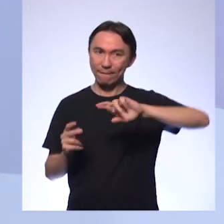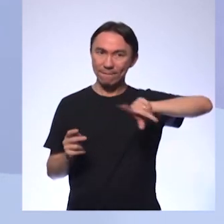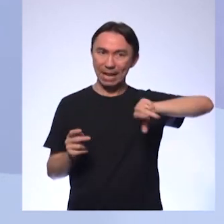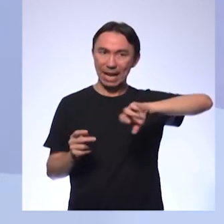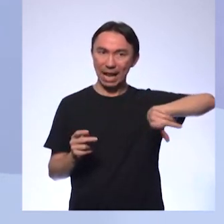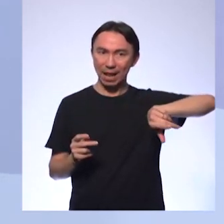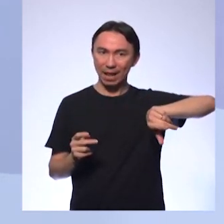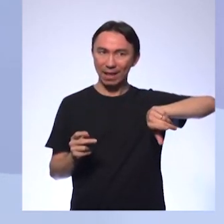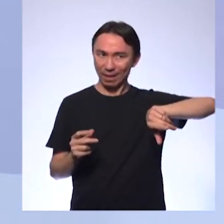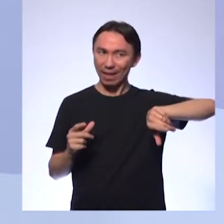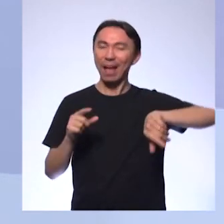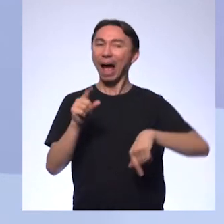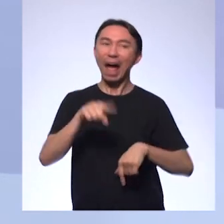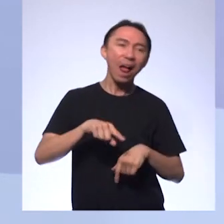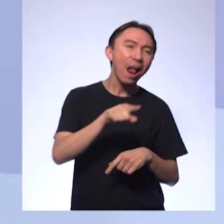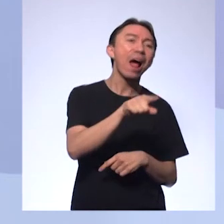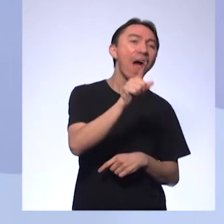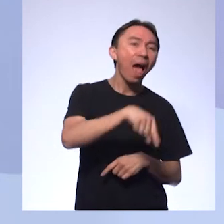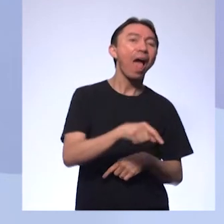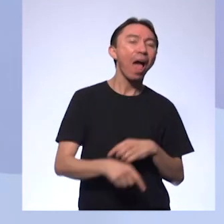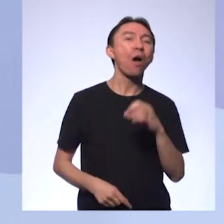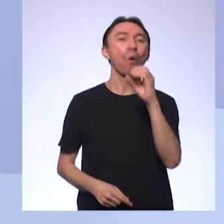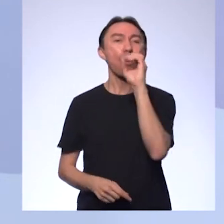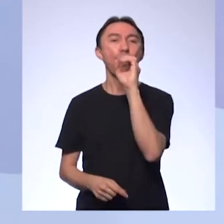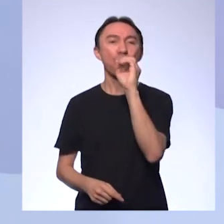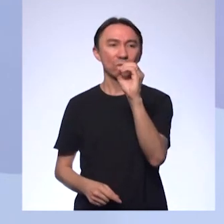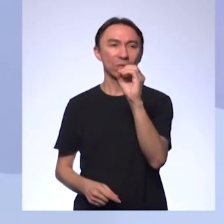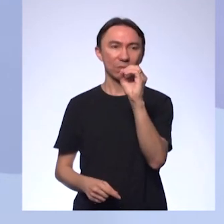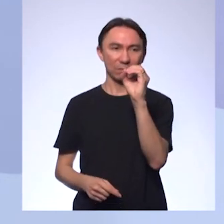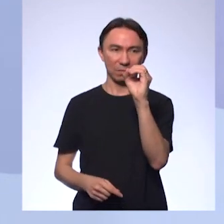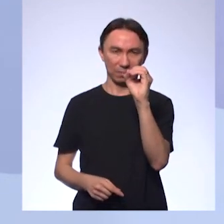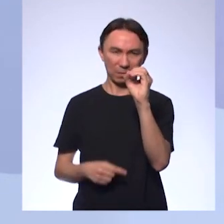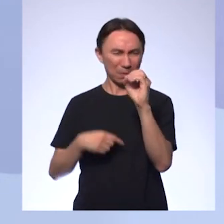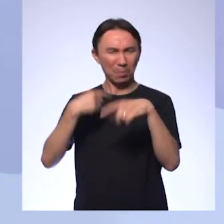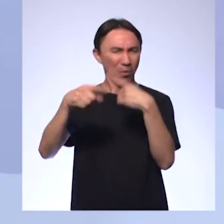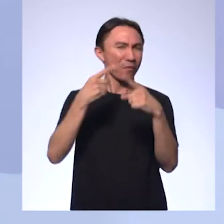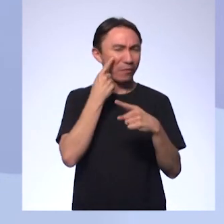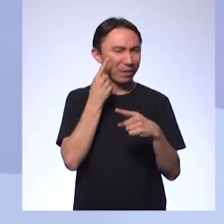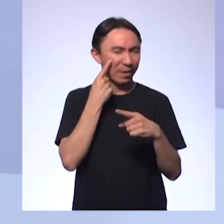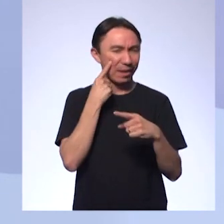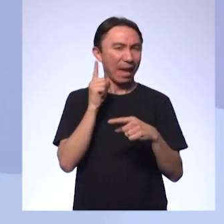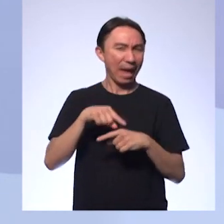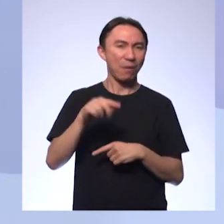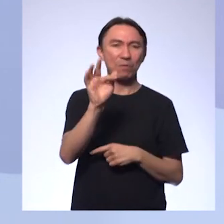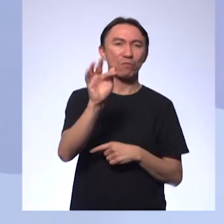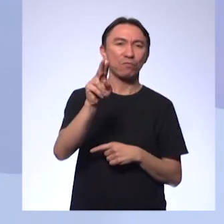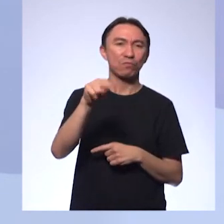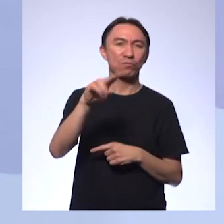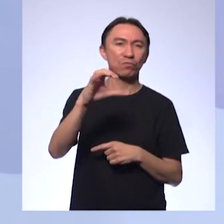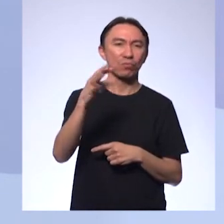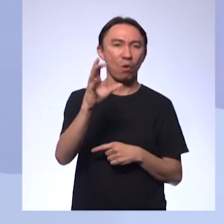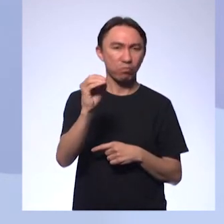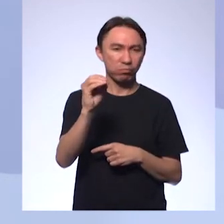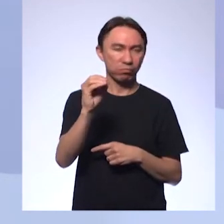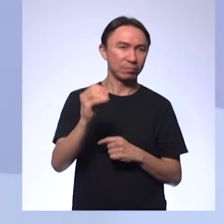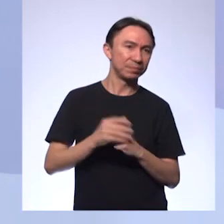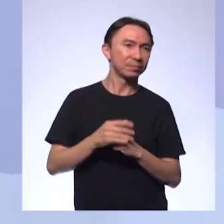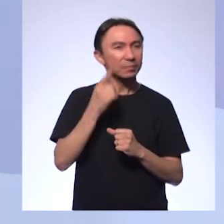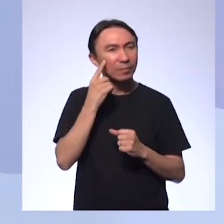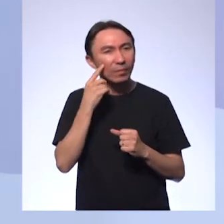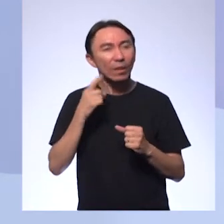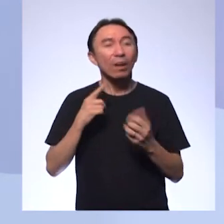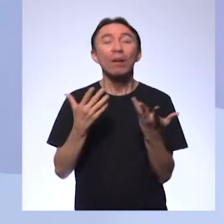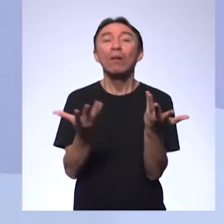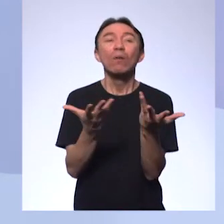oxigênio. Nós vamos ver depois, lá na frente, que ele aqui é uma função, tá ok? Então, carbono 1 está o OH. Carbono 1,